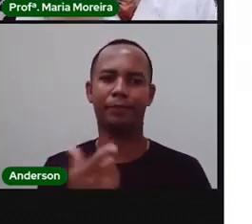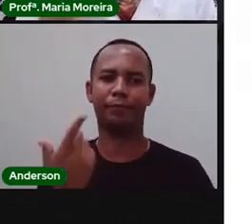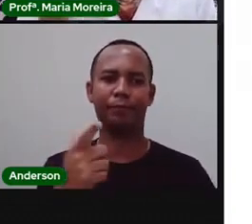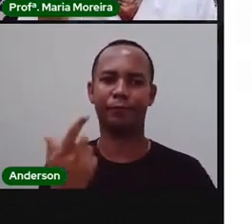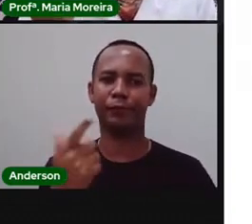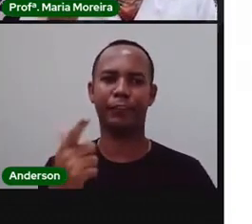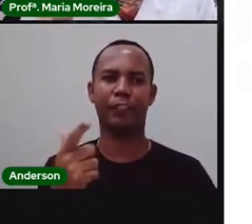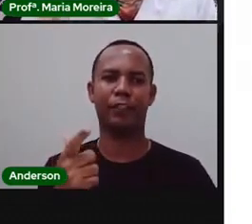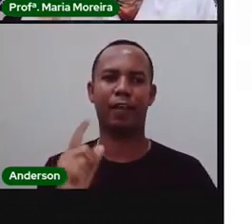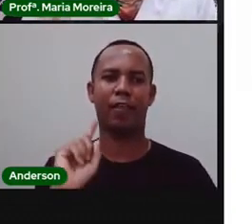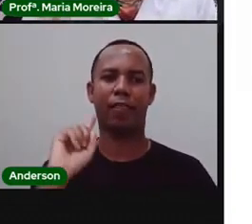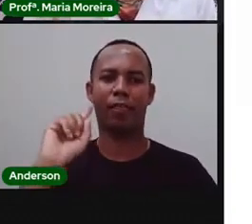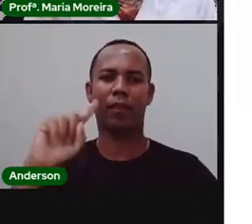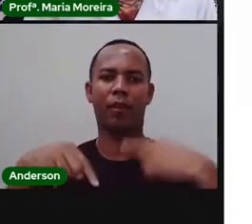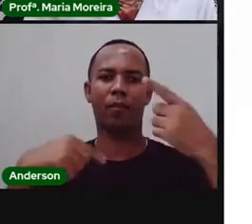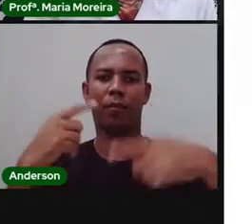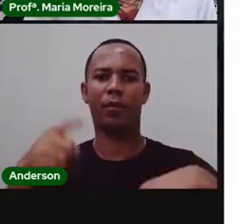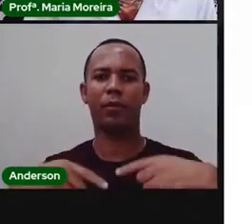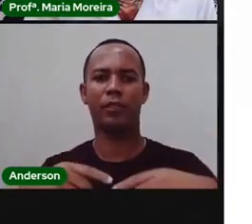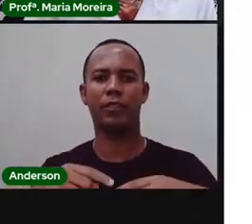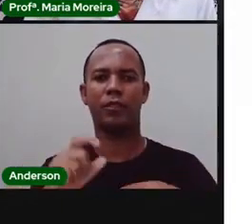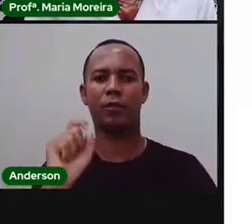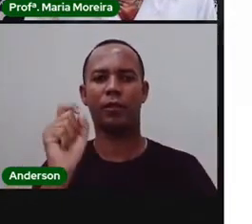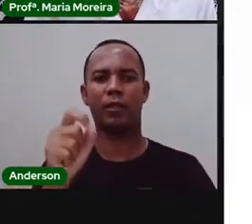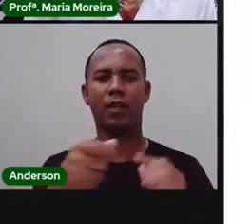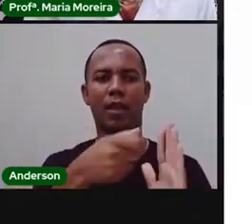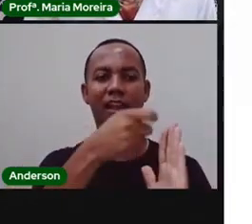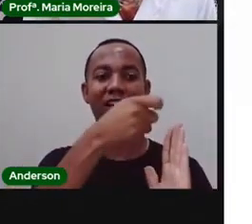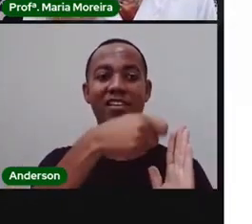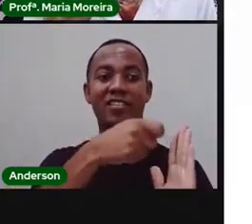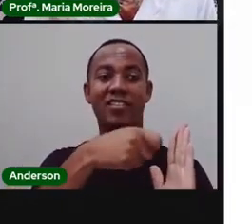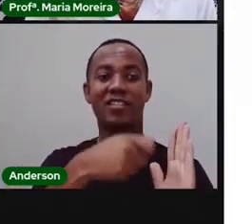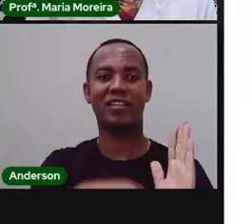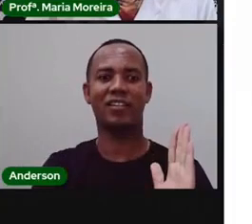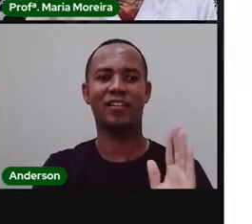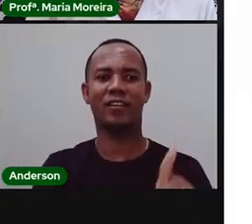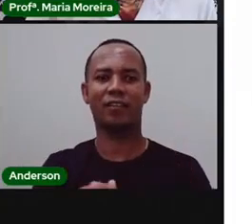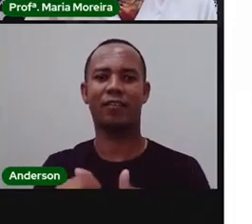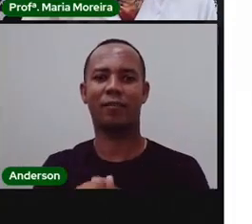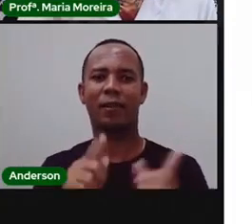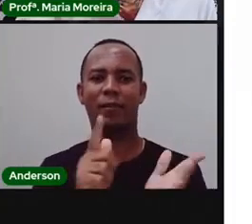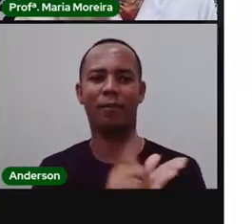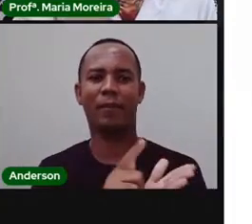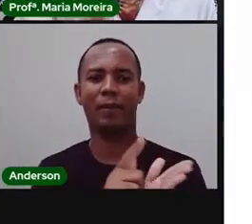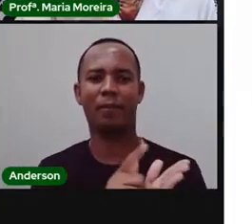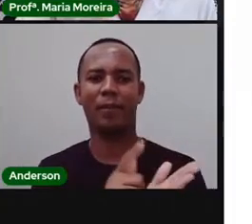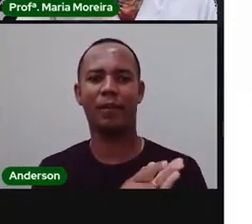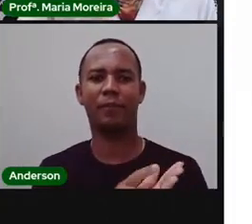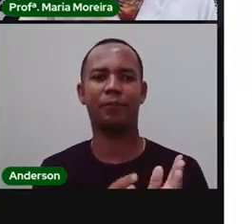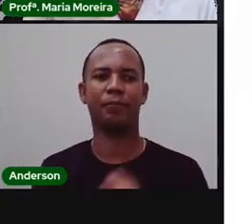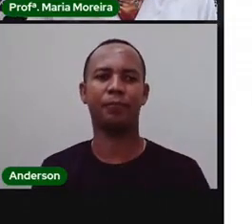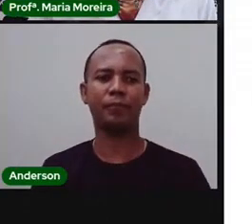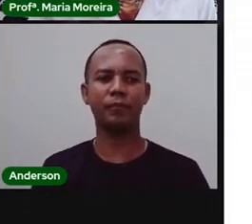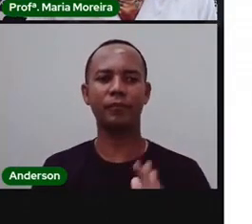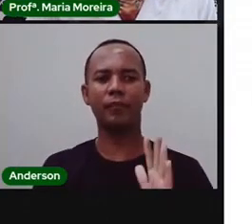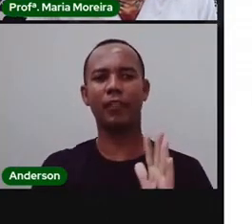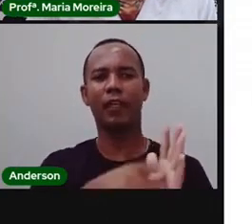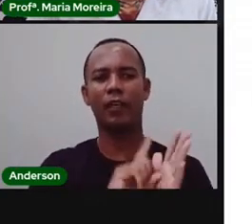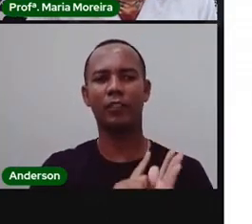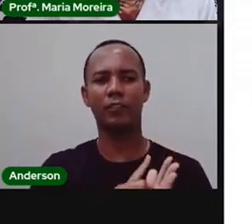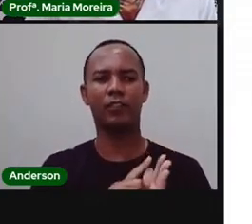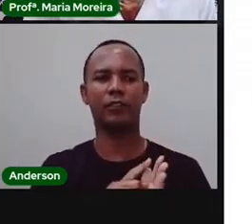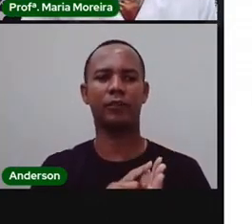aí depois aparece o quê? A escrita e o papel, obviamente. A princípio se escreviam